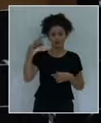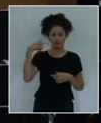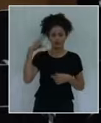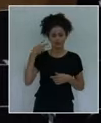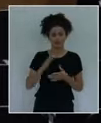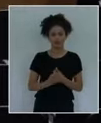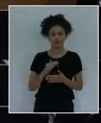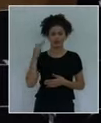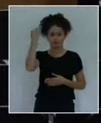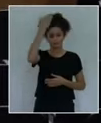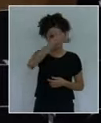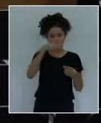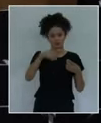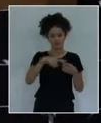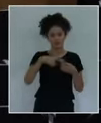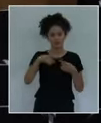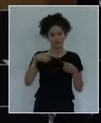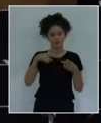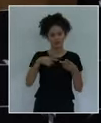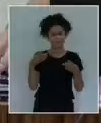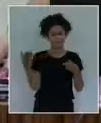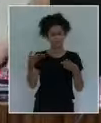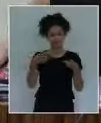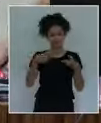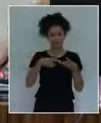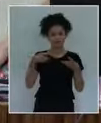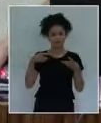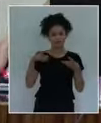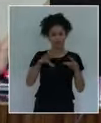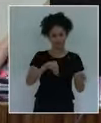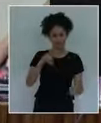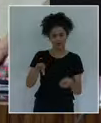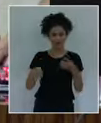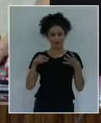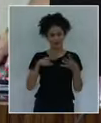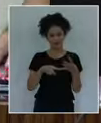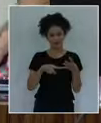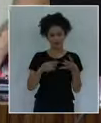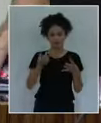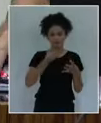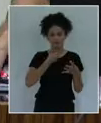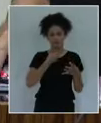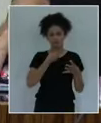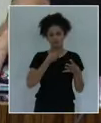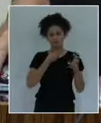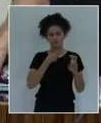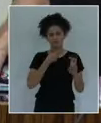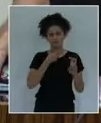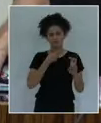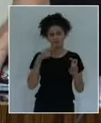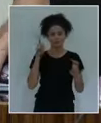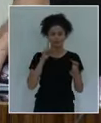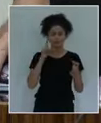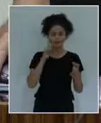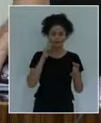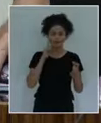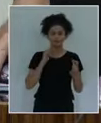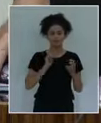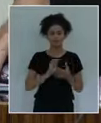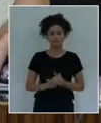Carlos Alberto Montanha da Silva, Juscelino da Silva Machado, Antônio Castro Pracatá de Souza, Francisco Pinto da Rocha Neto, Irmã Luiz dos